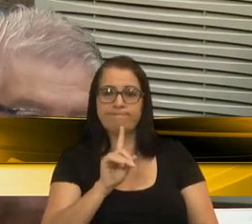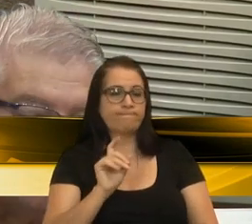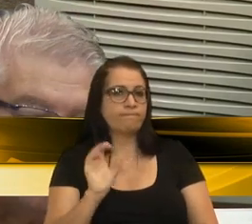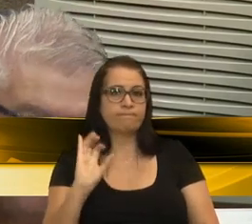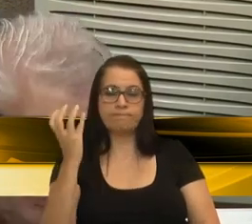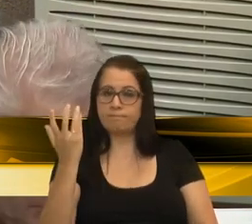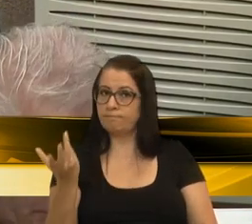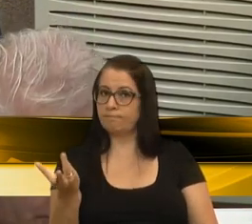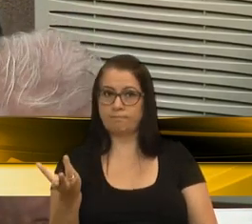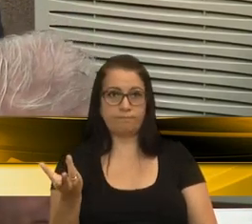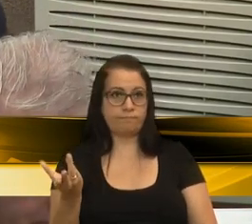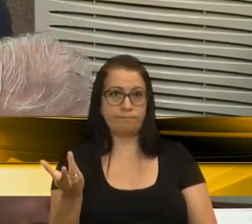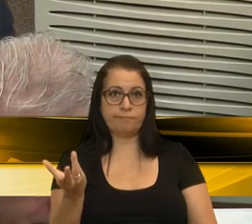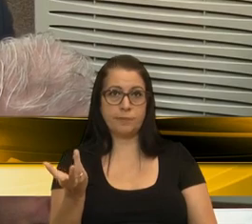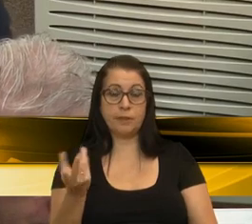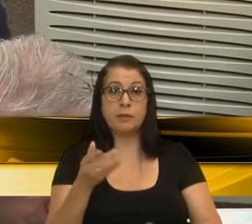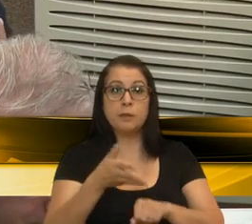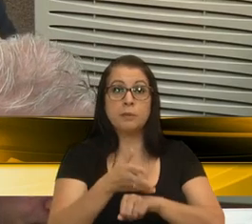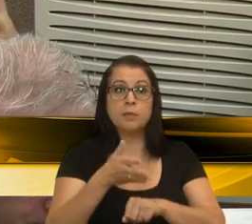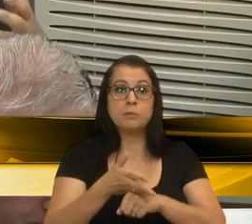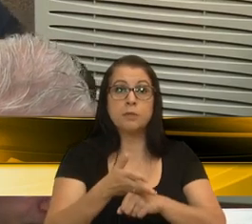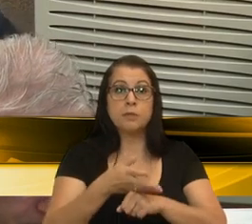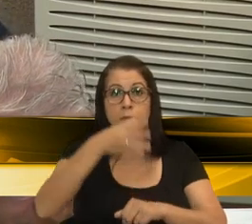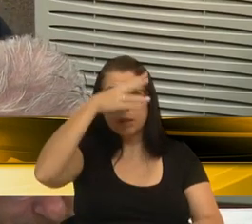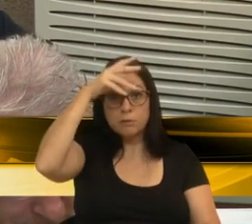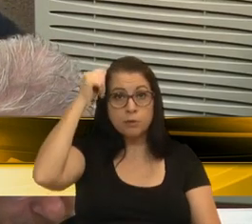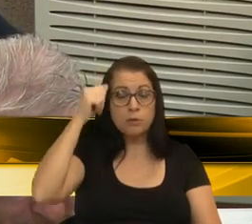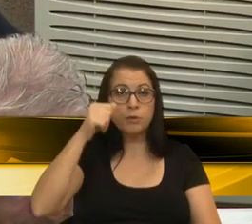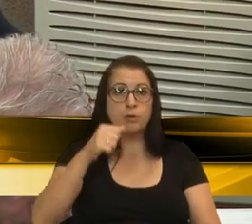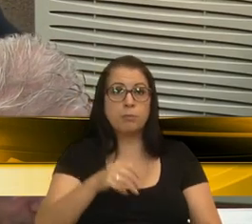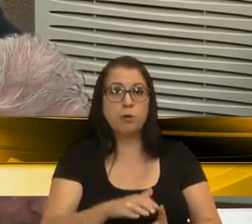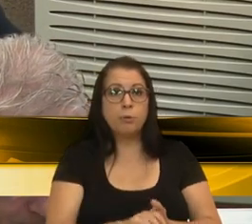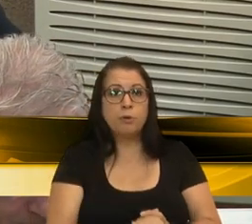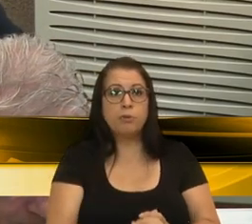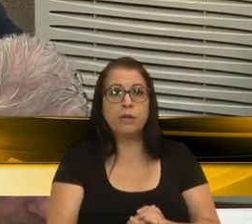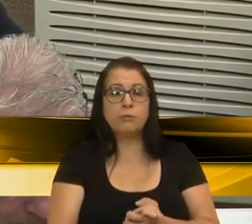acontecer. Quem é que vai participar pela prefeitura do MOB Caxias?